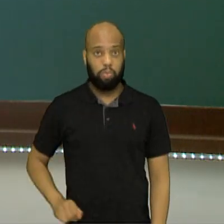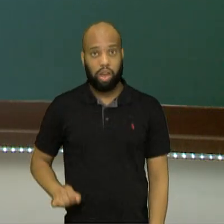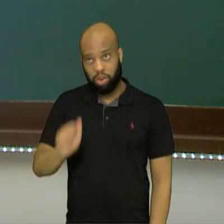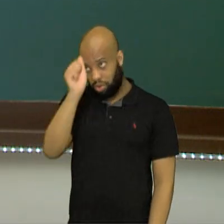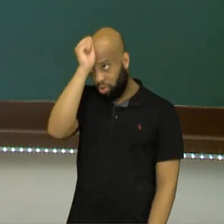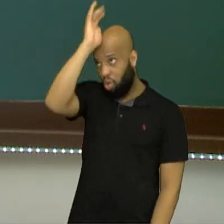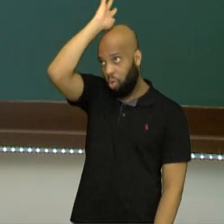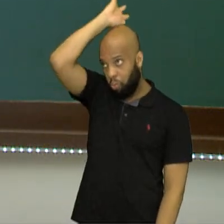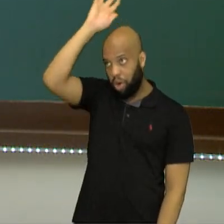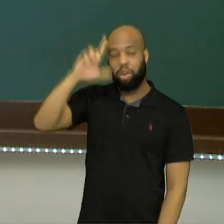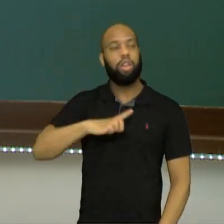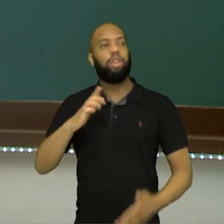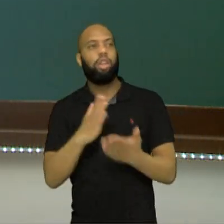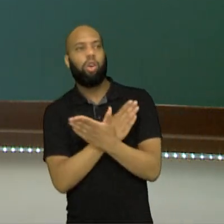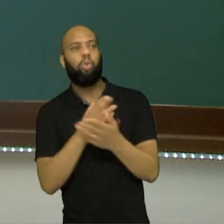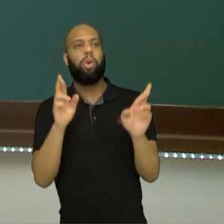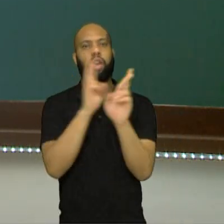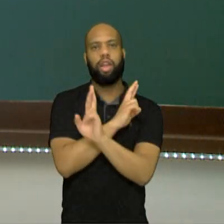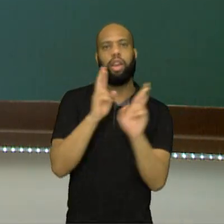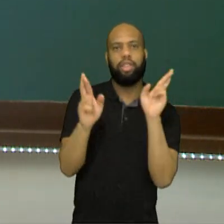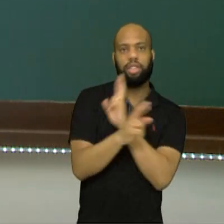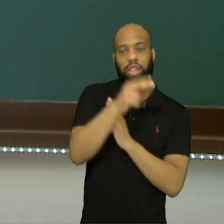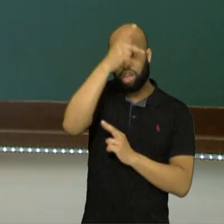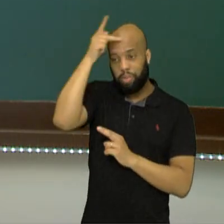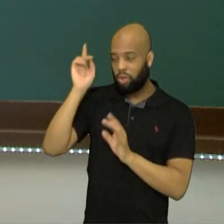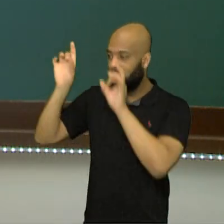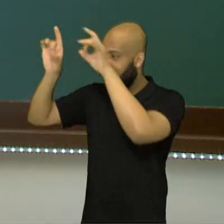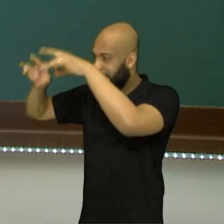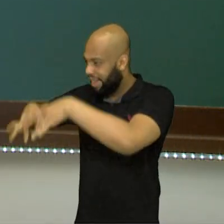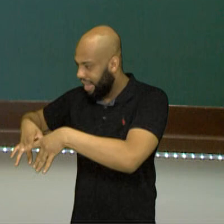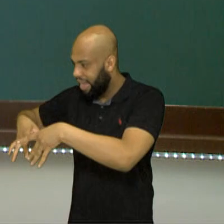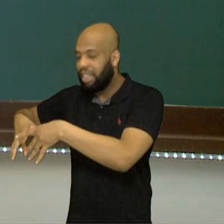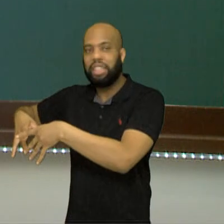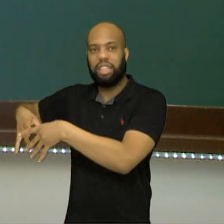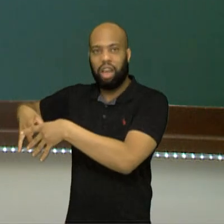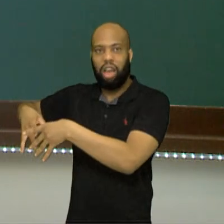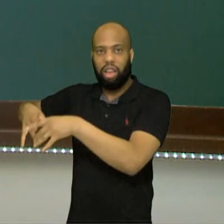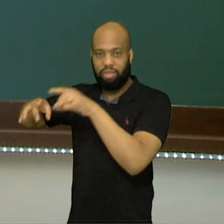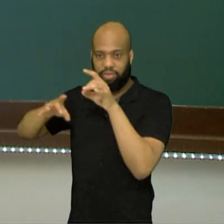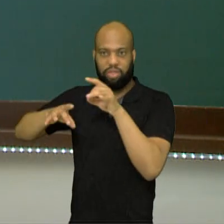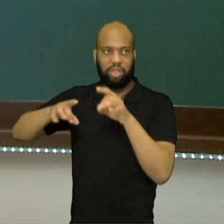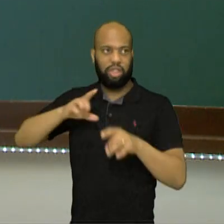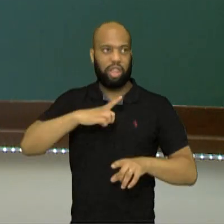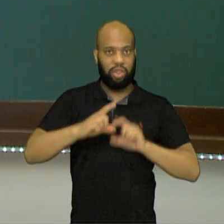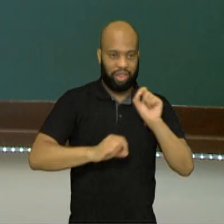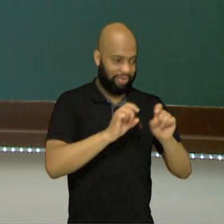vai ter algumas relações em que as pessoas vão sair das cidades, ir para os campos e trabalhar